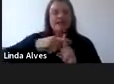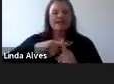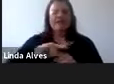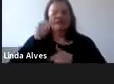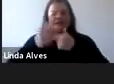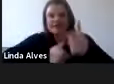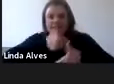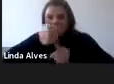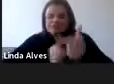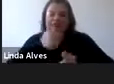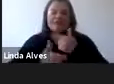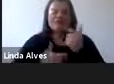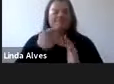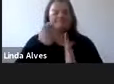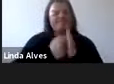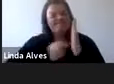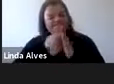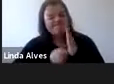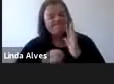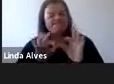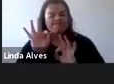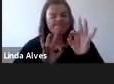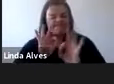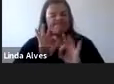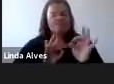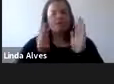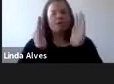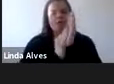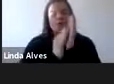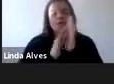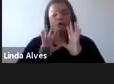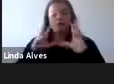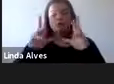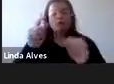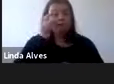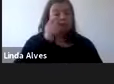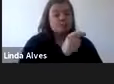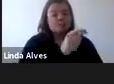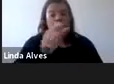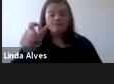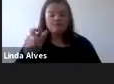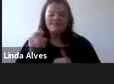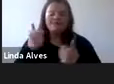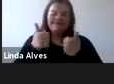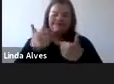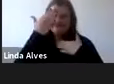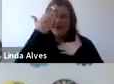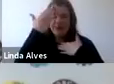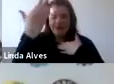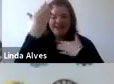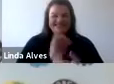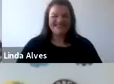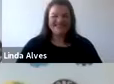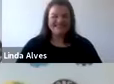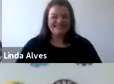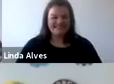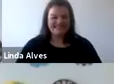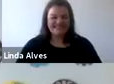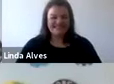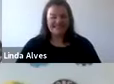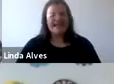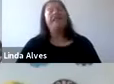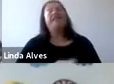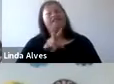consiga construir uma proposta que venha atender aí o interesse de todos os trabalhadores. Obrigado novamente aí pelo espaço. Imagine, vamos rumo a mais